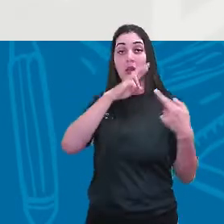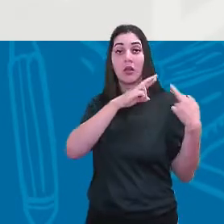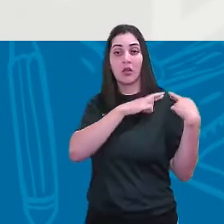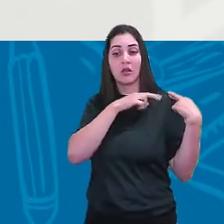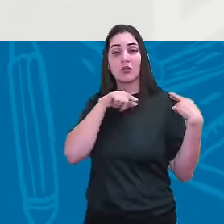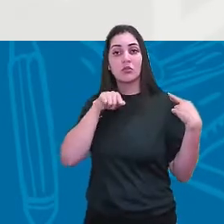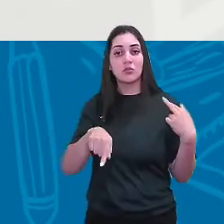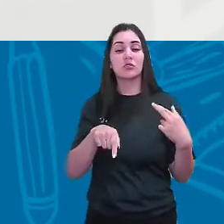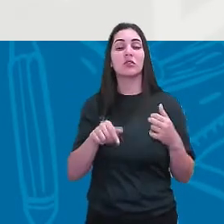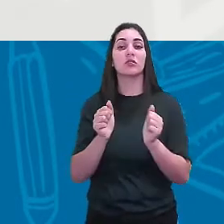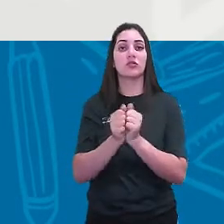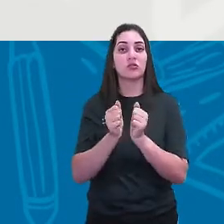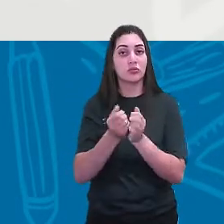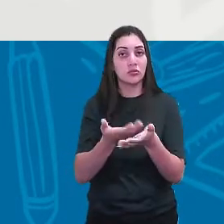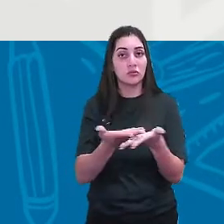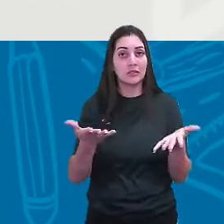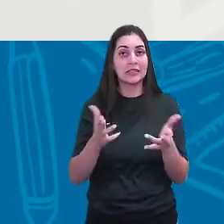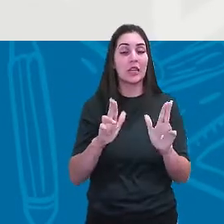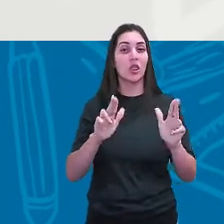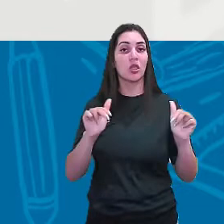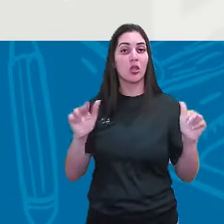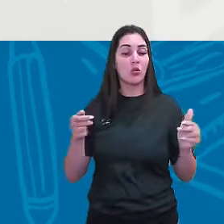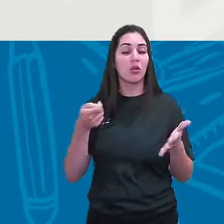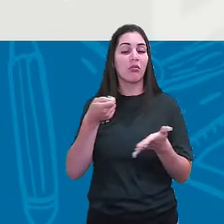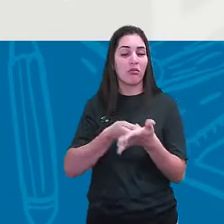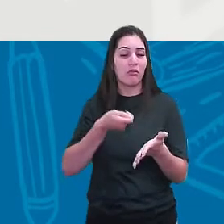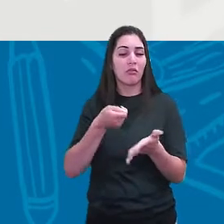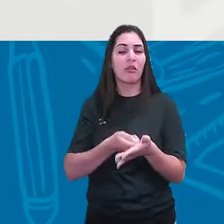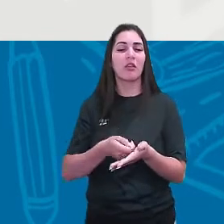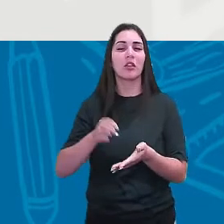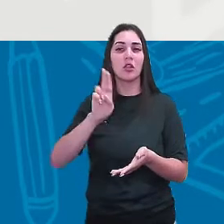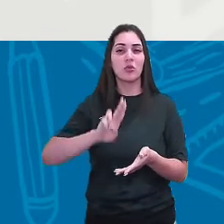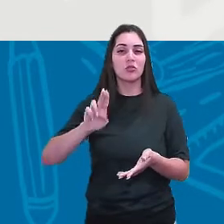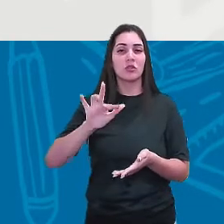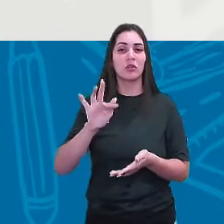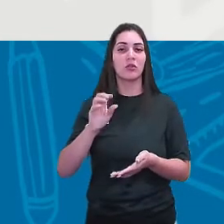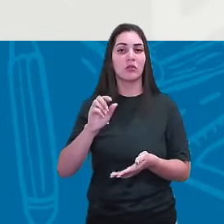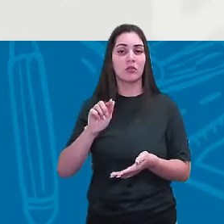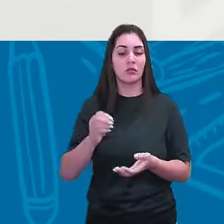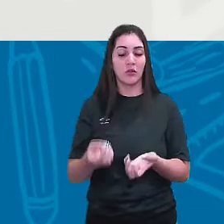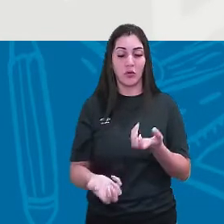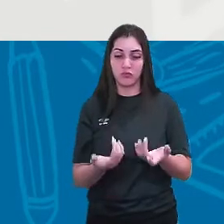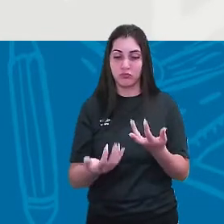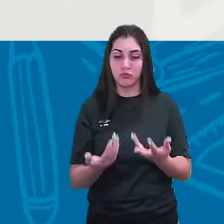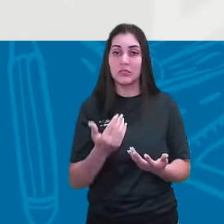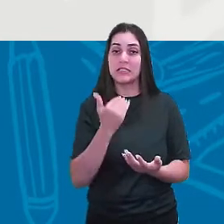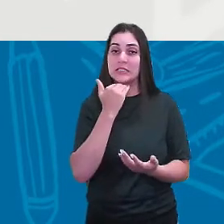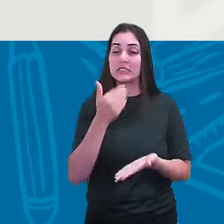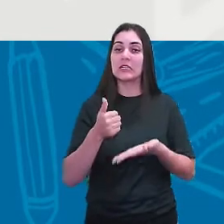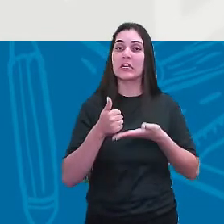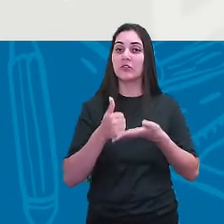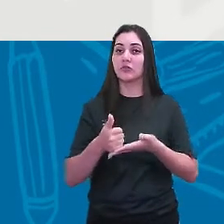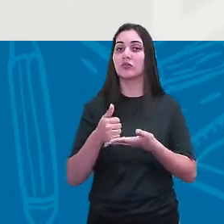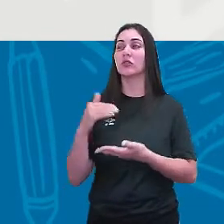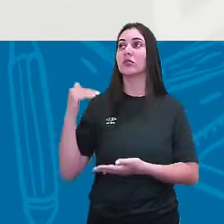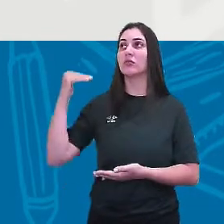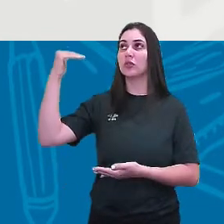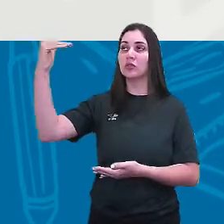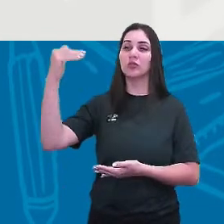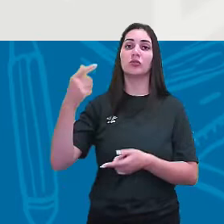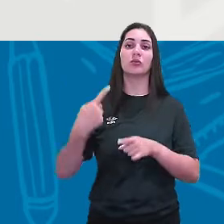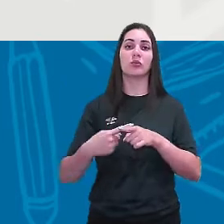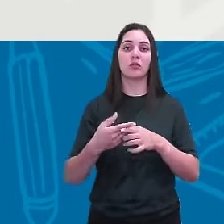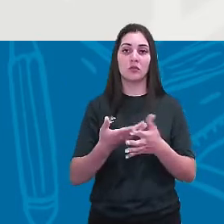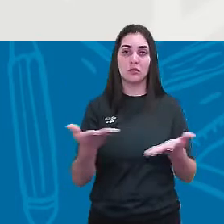que estejam com vocês. Jamais tentem manusear o fogão sem o auxílio de um adulto, porque vocês também podem